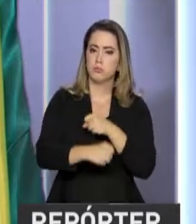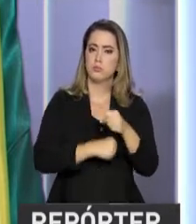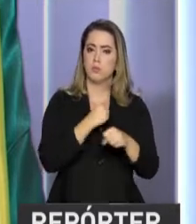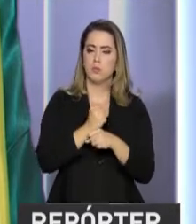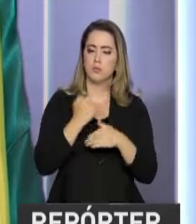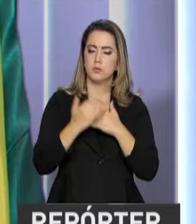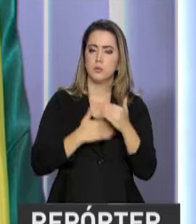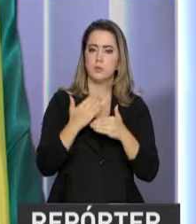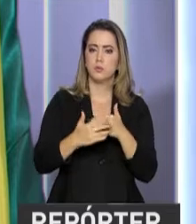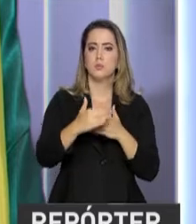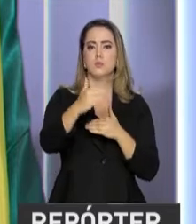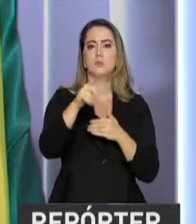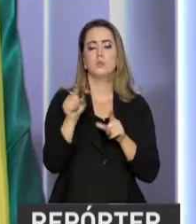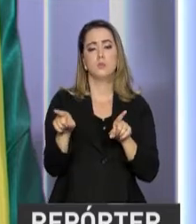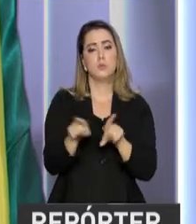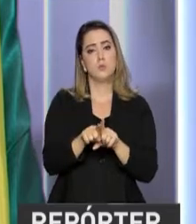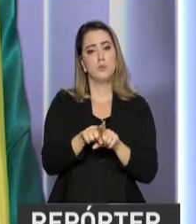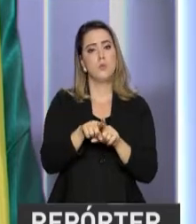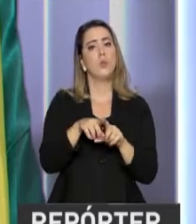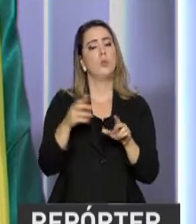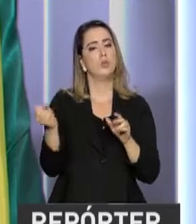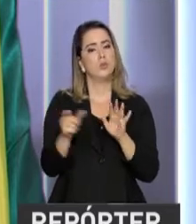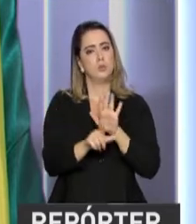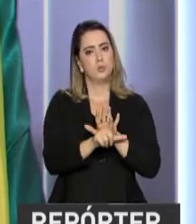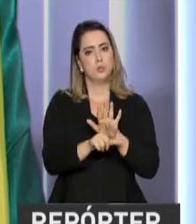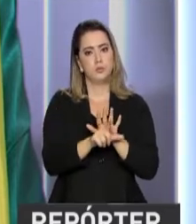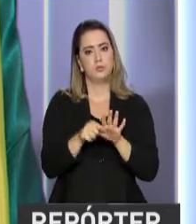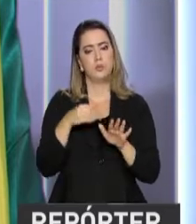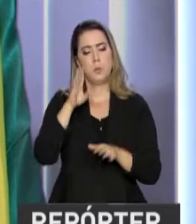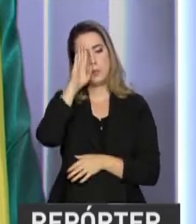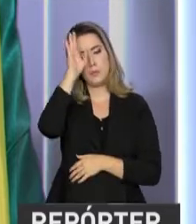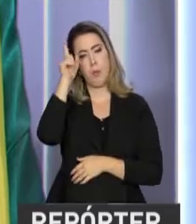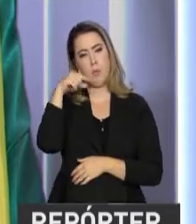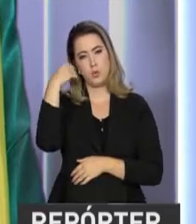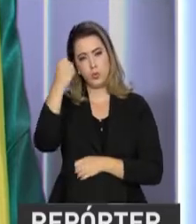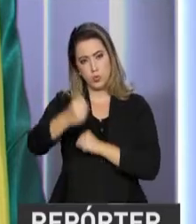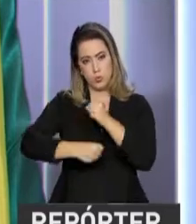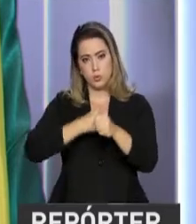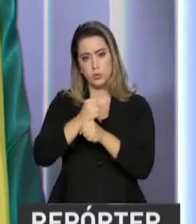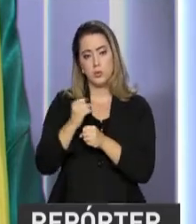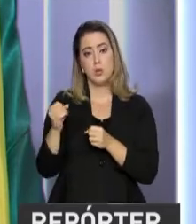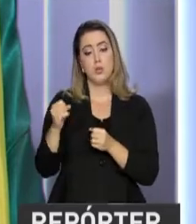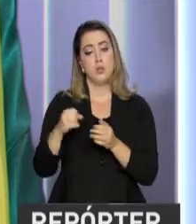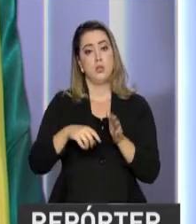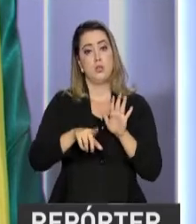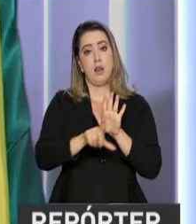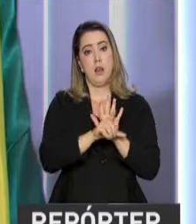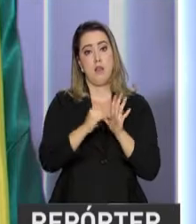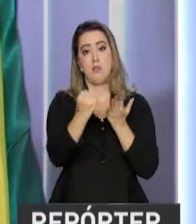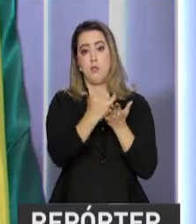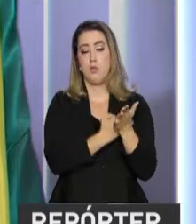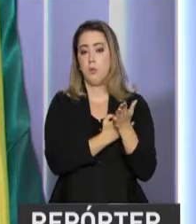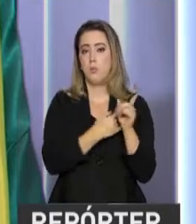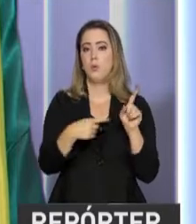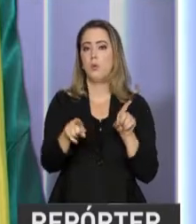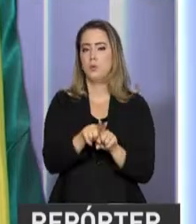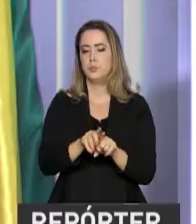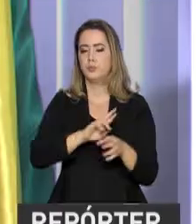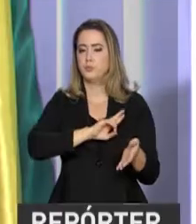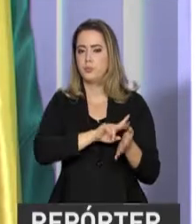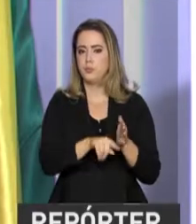continuar com a agenda de reformas que terá é principalmente a reforma tributária na pauta e outras reformas